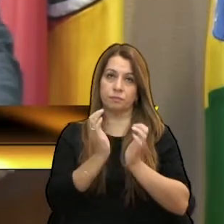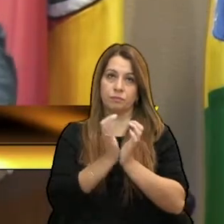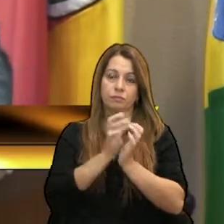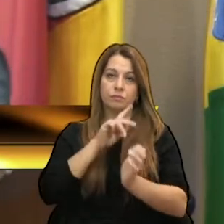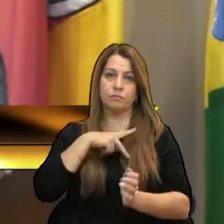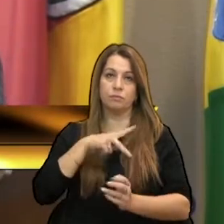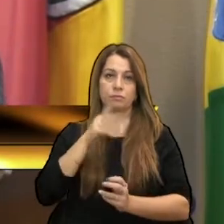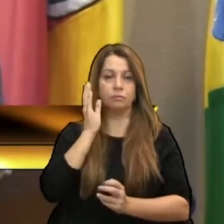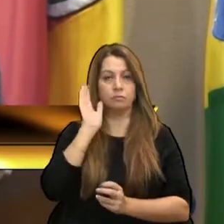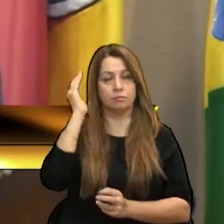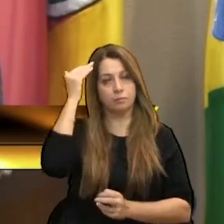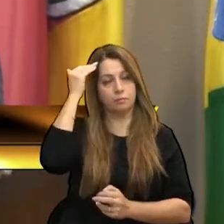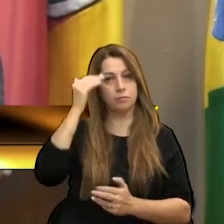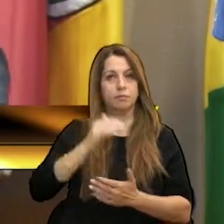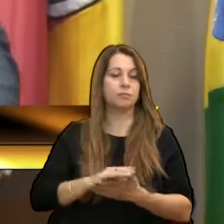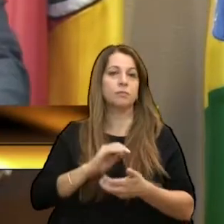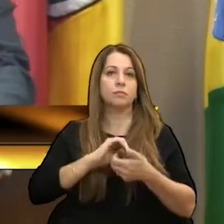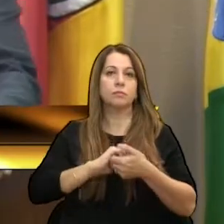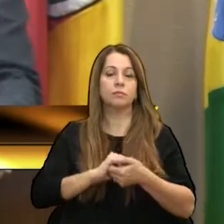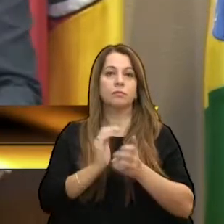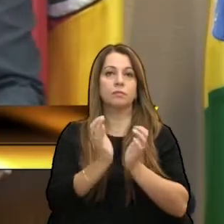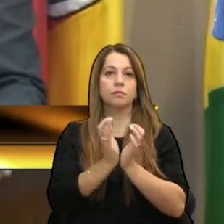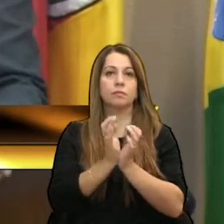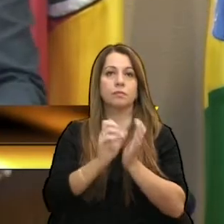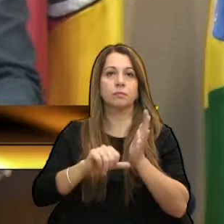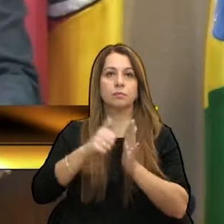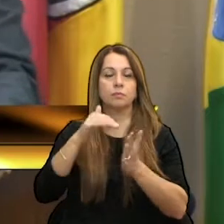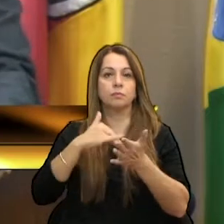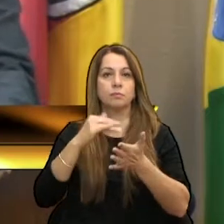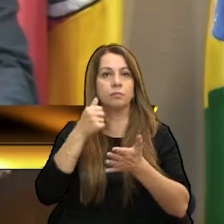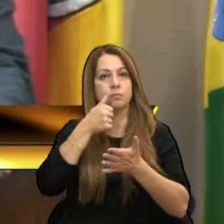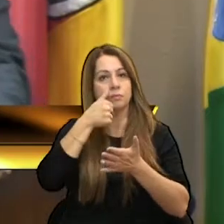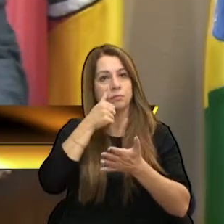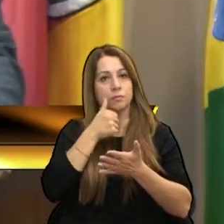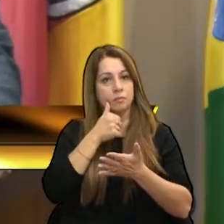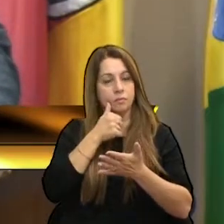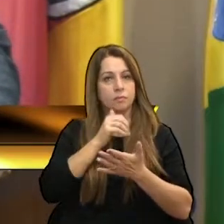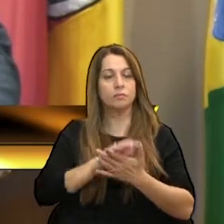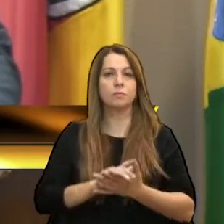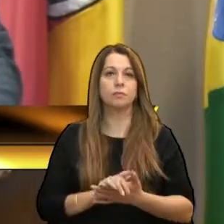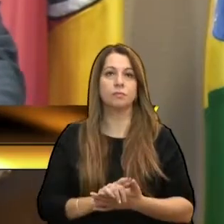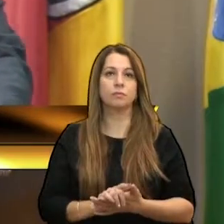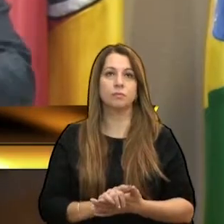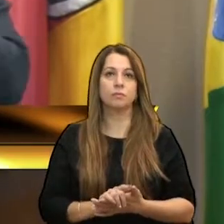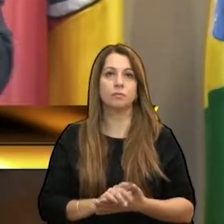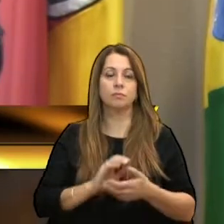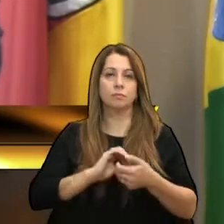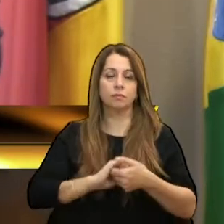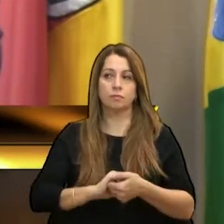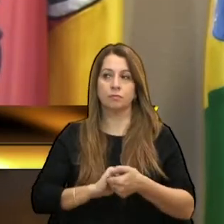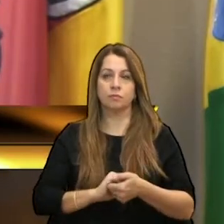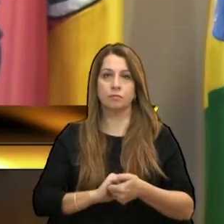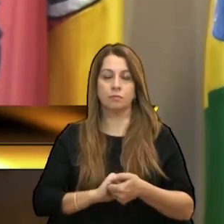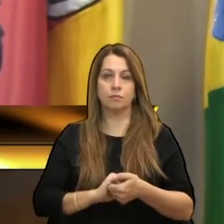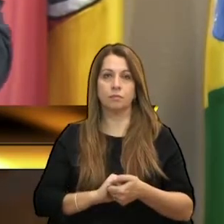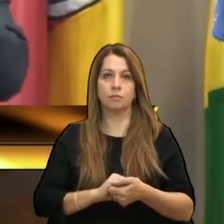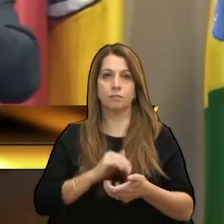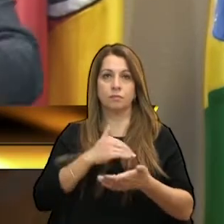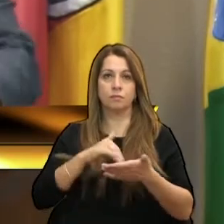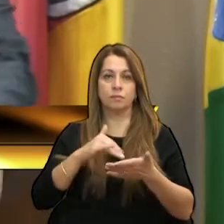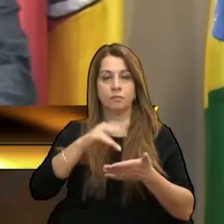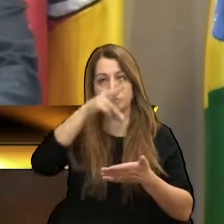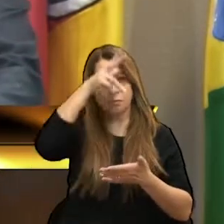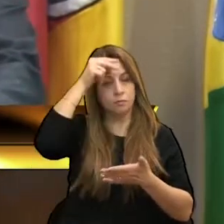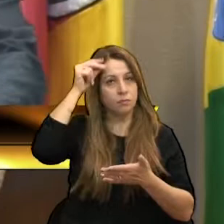presidente e vereador Felipe Grimmelmaier, saudar minha colega primeira secretária e vereadora Paula Iores, saudar a secretária municipal